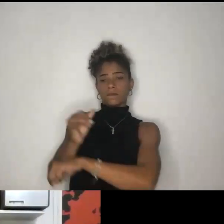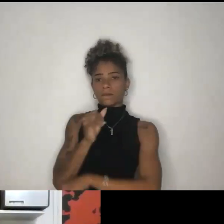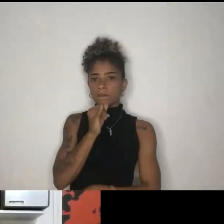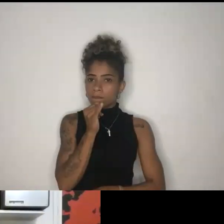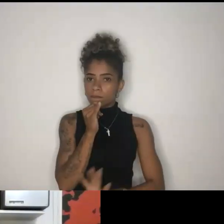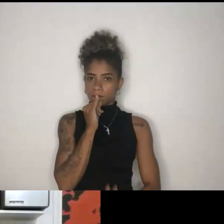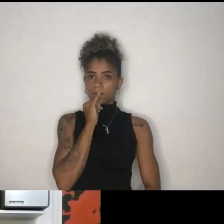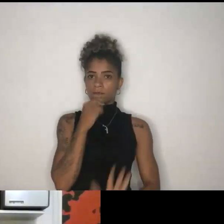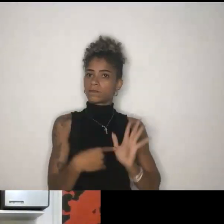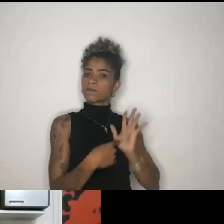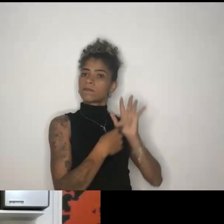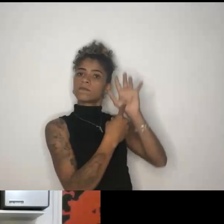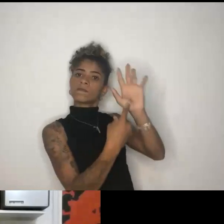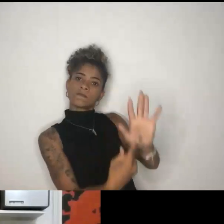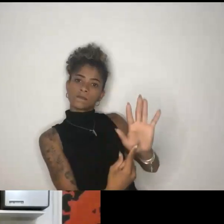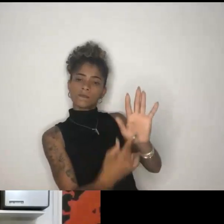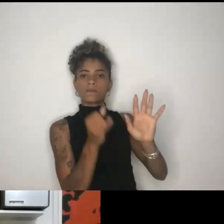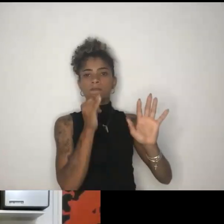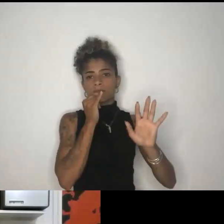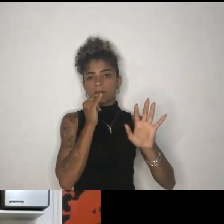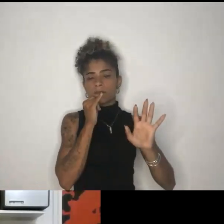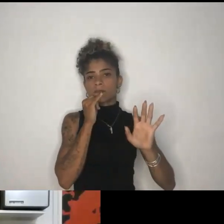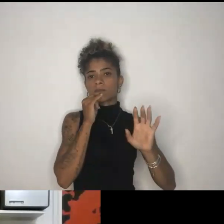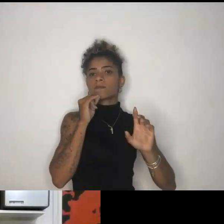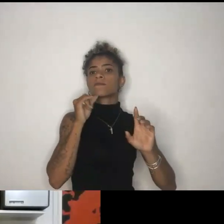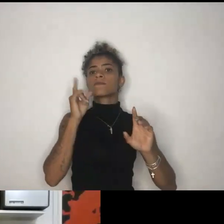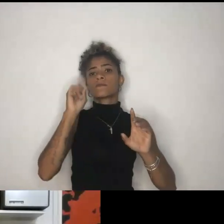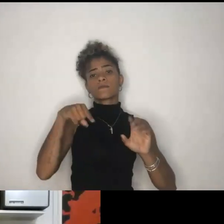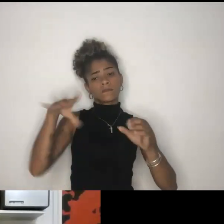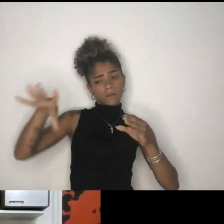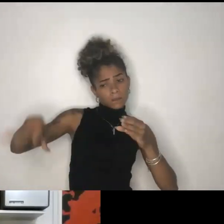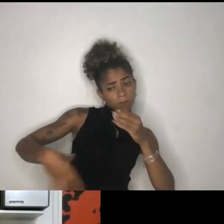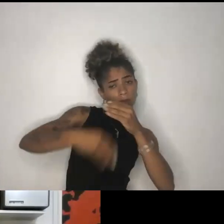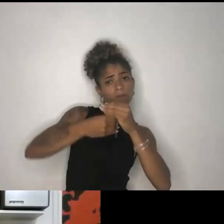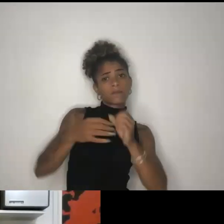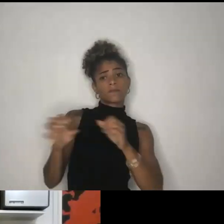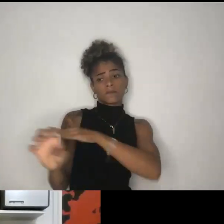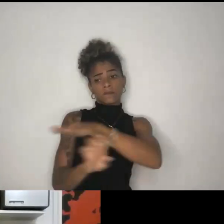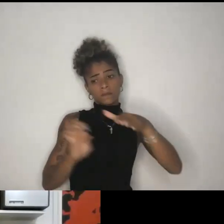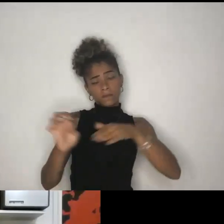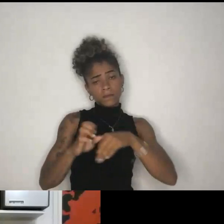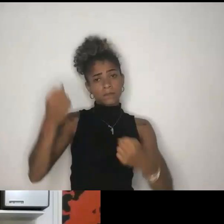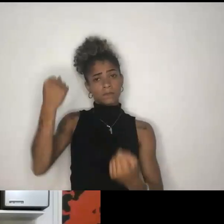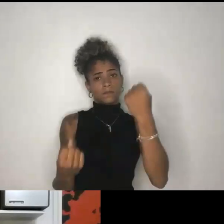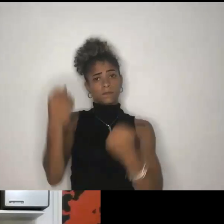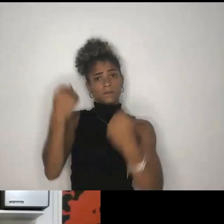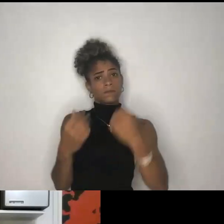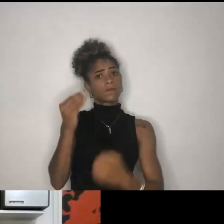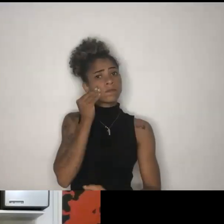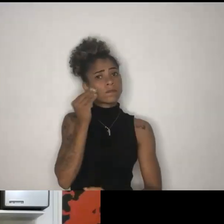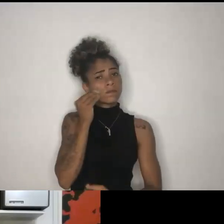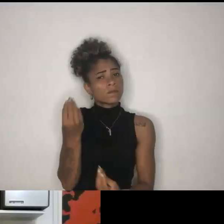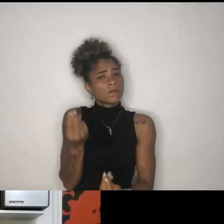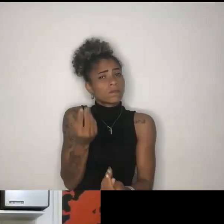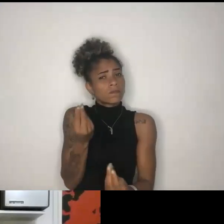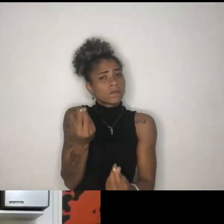traze isso na indústria foram da Lexus que é uma empresa automobilística que resgatou a essência da cultura